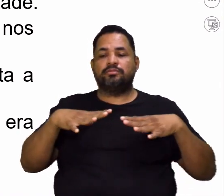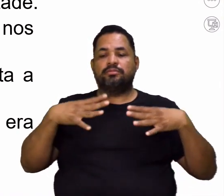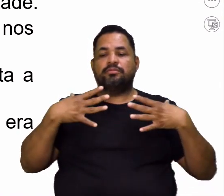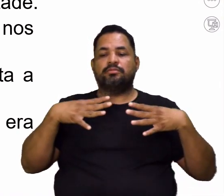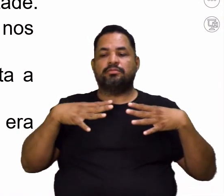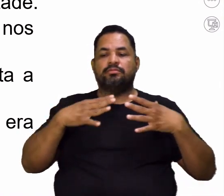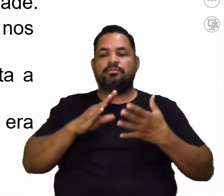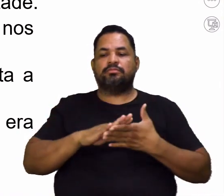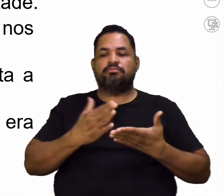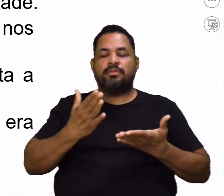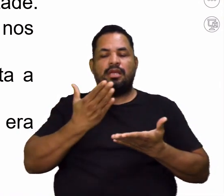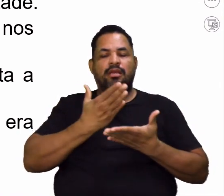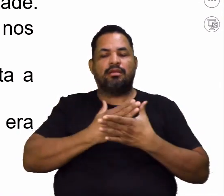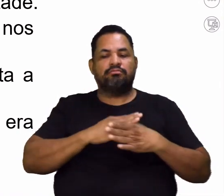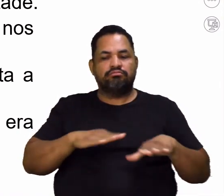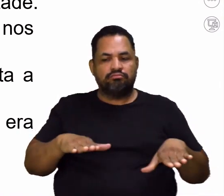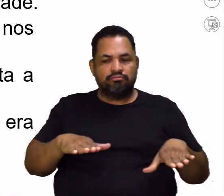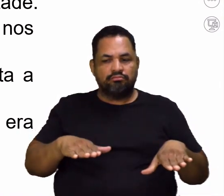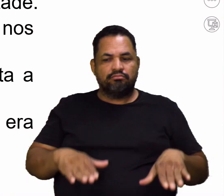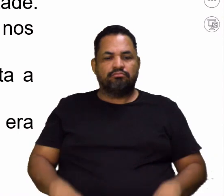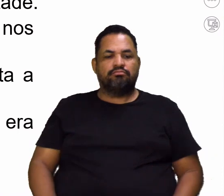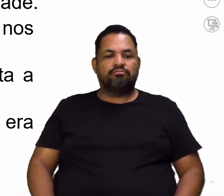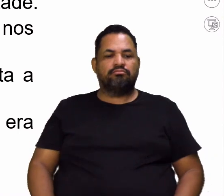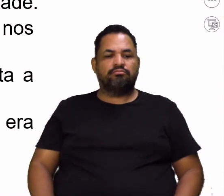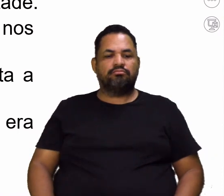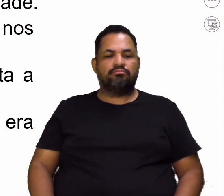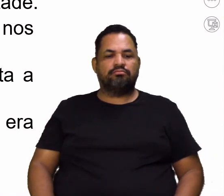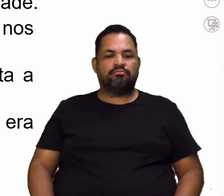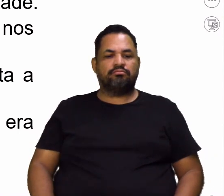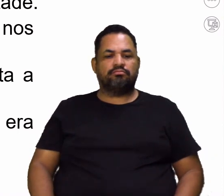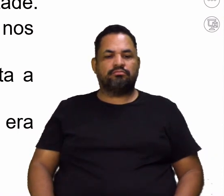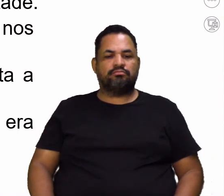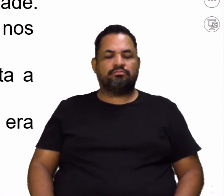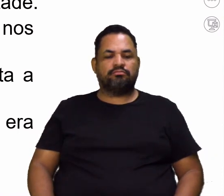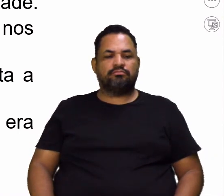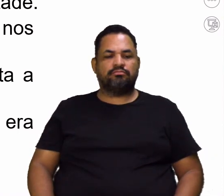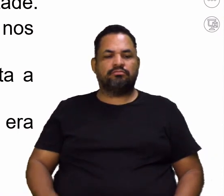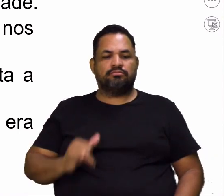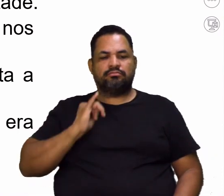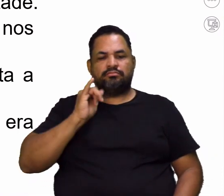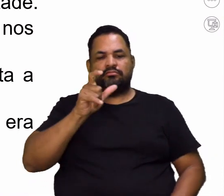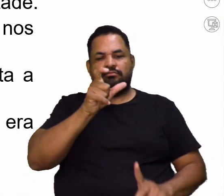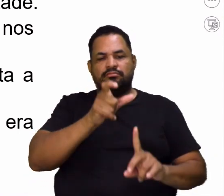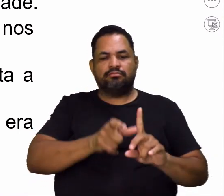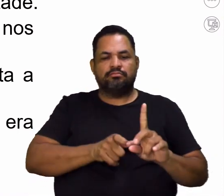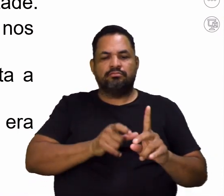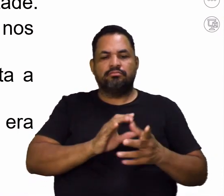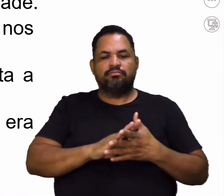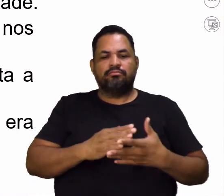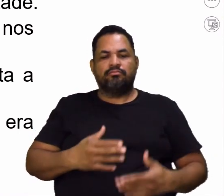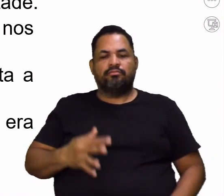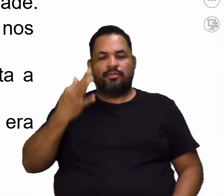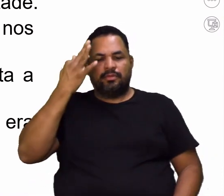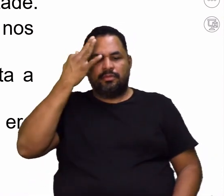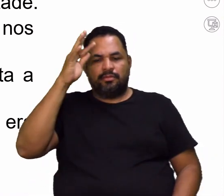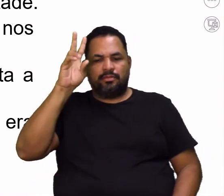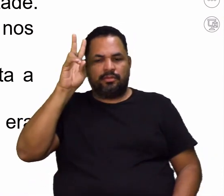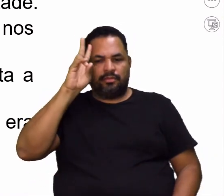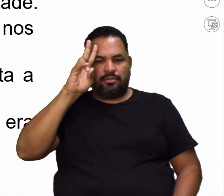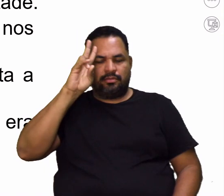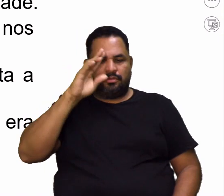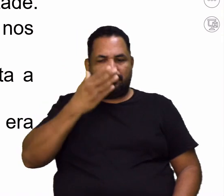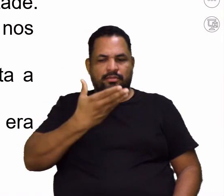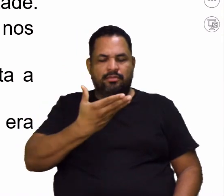se afensor arrefeceu né narrado o personagem filosófico ao lembrar